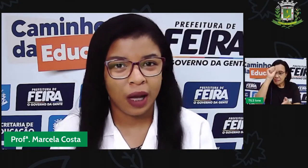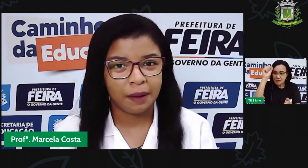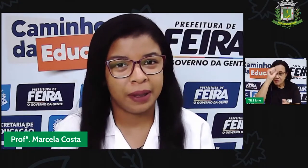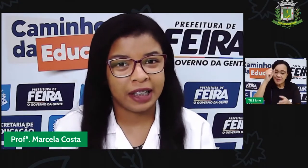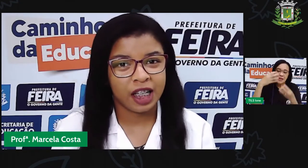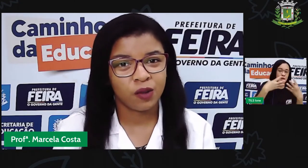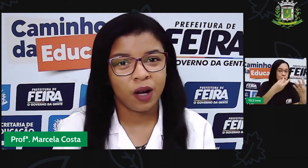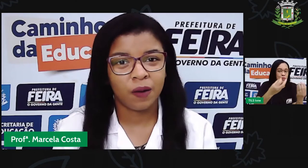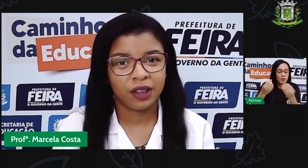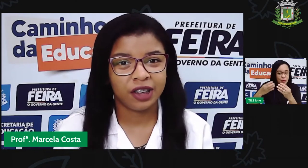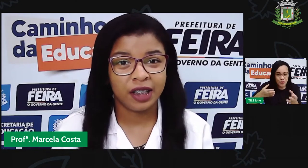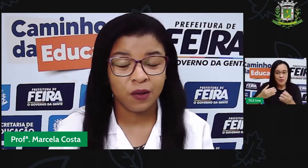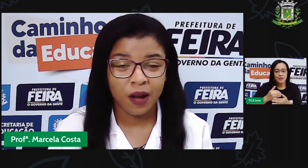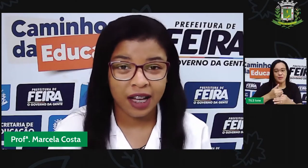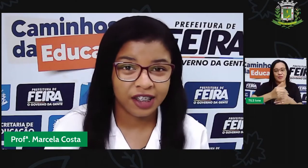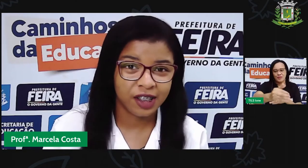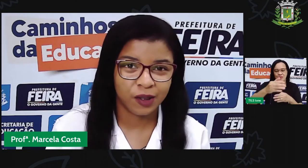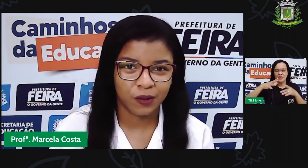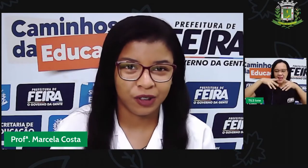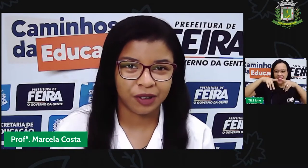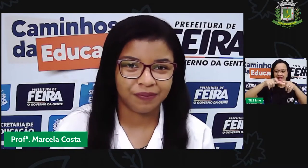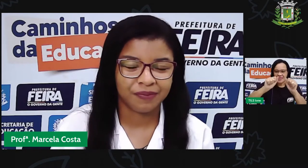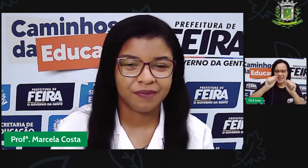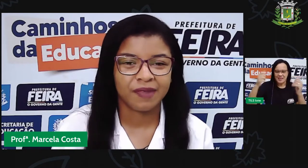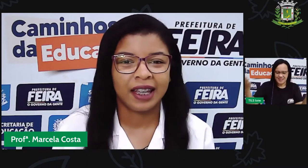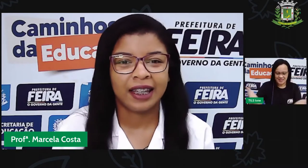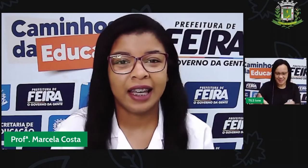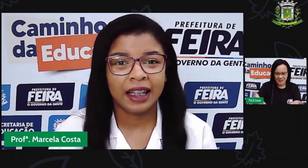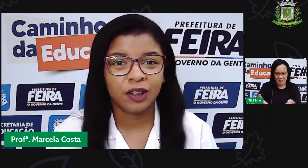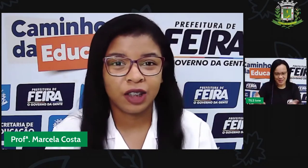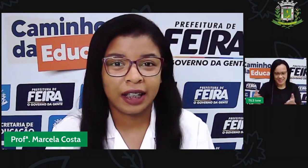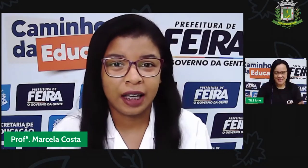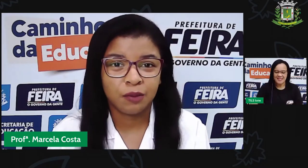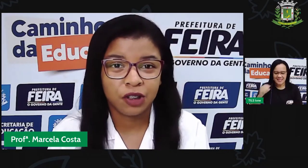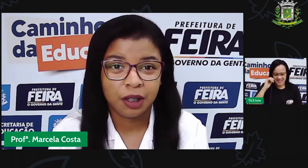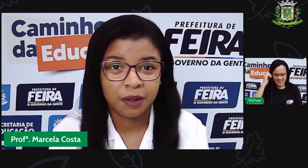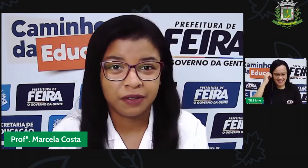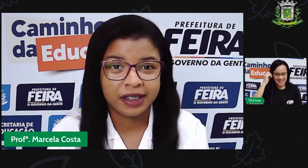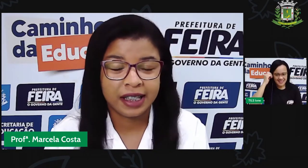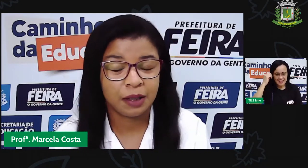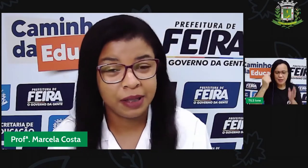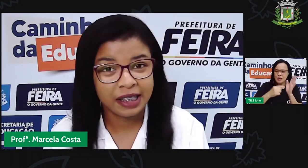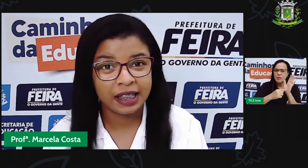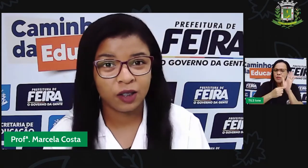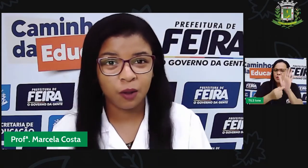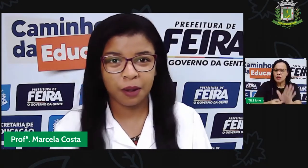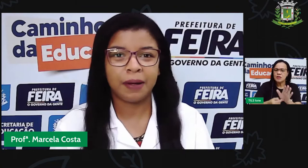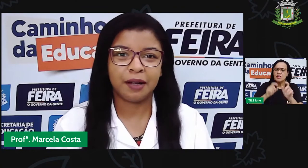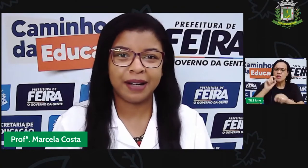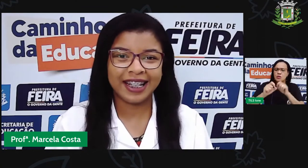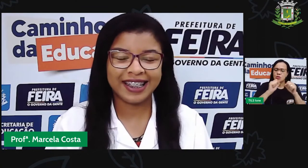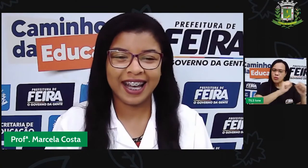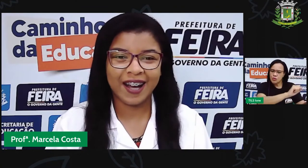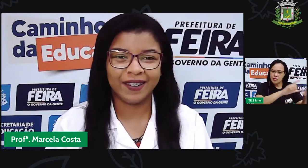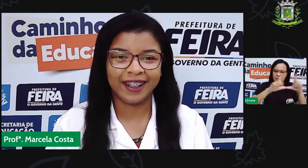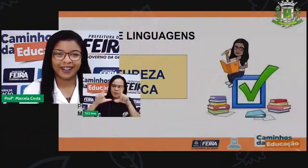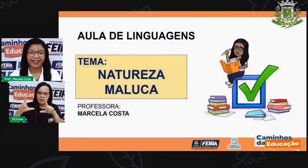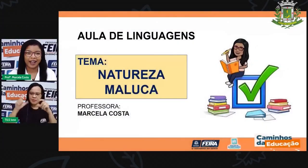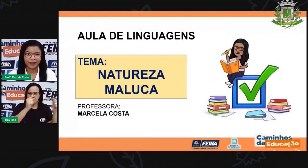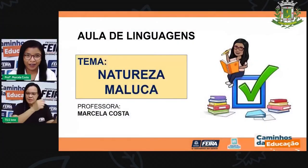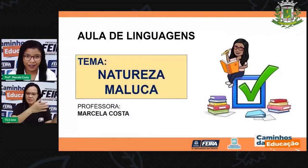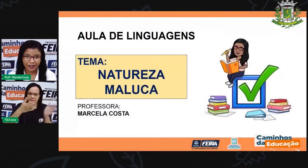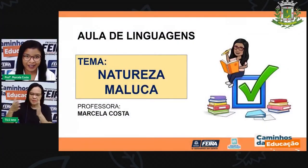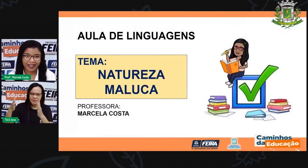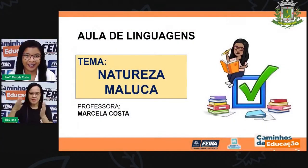continuar aprendendo com a aula de linguagem hoje. E aí eu já quero mostrar para vocês a pergunta quando eu preparei para essa aula.